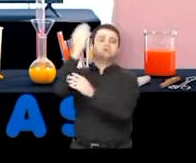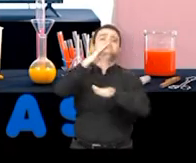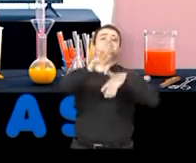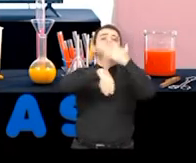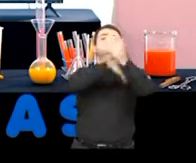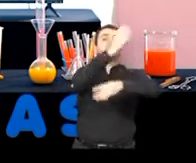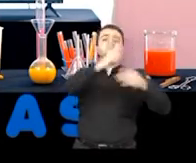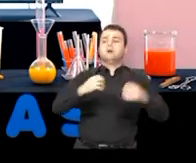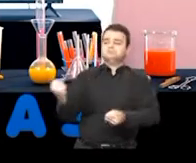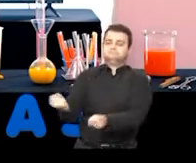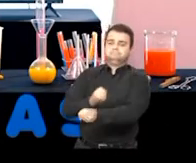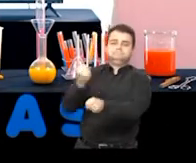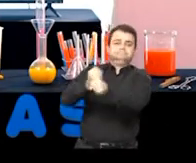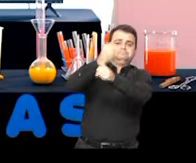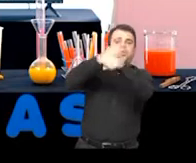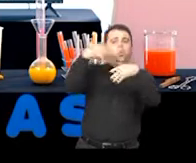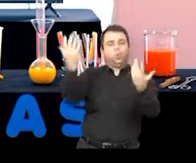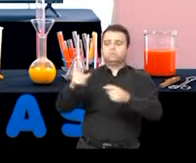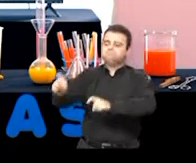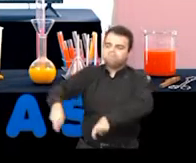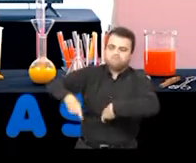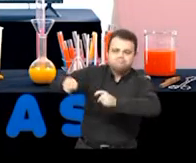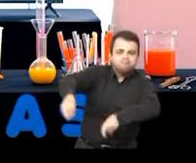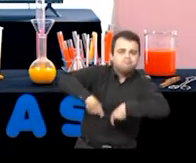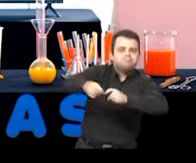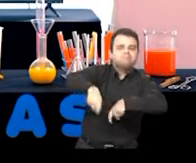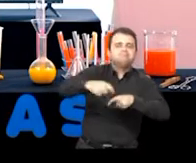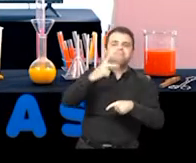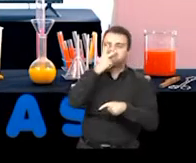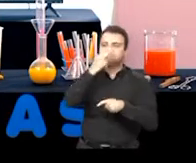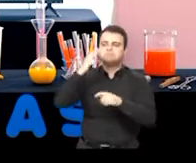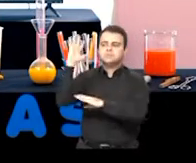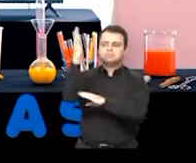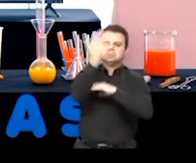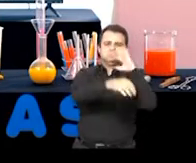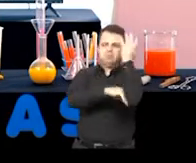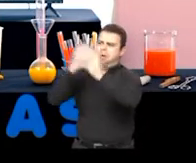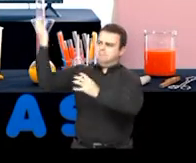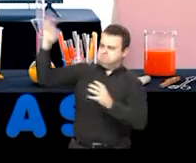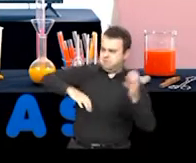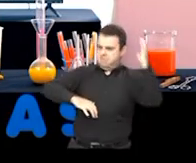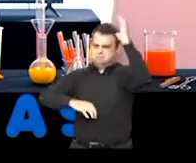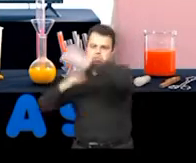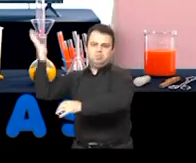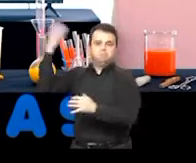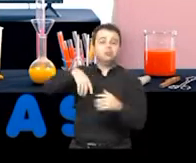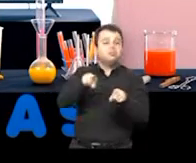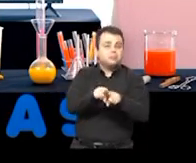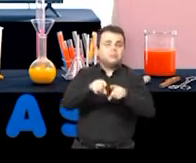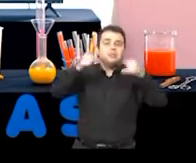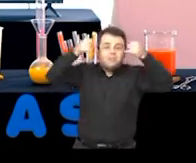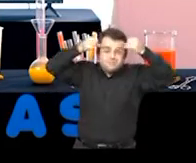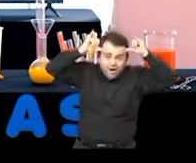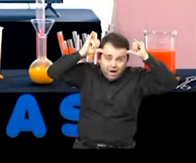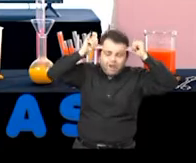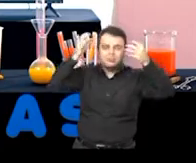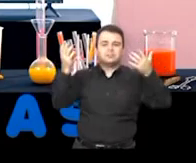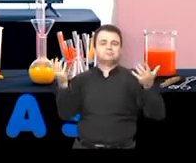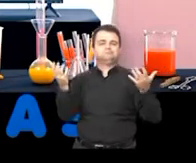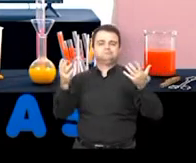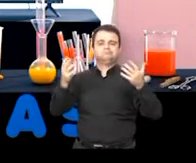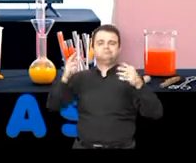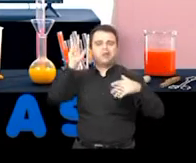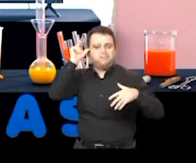fazendo então a agricultura para a produção de alimentos e também acabou tendo a pecuária na criação de